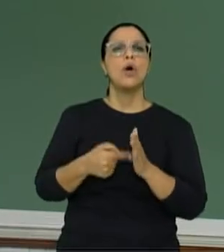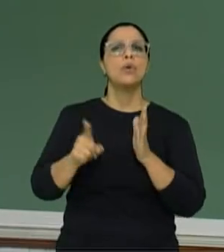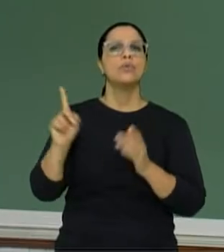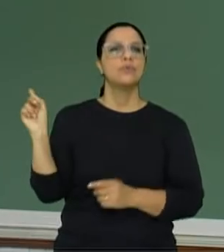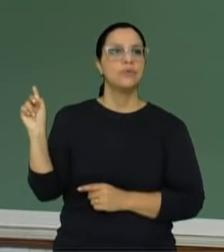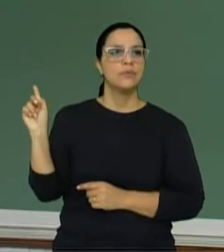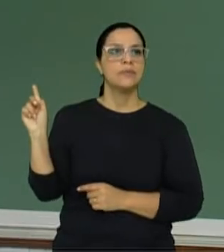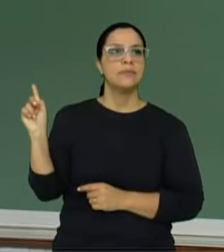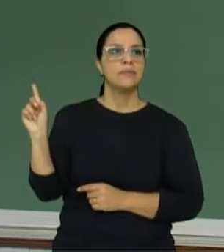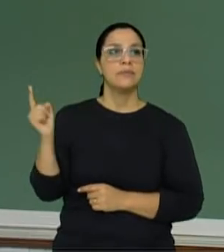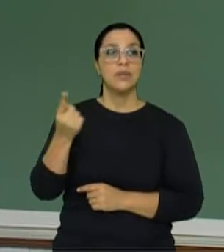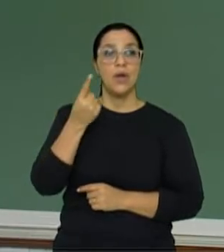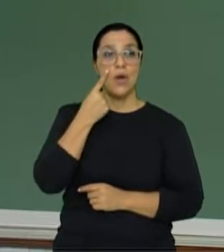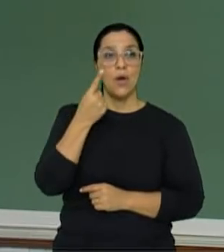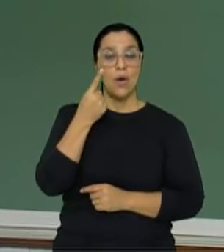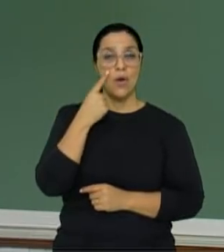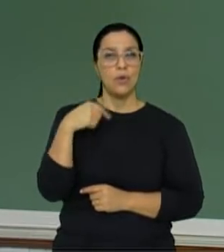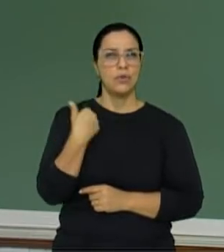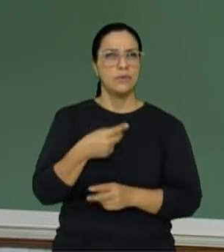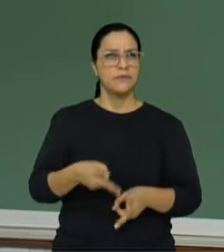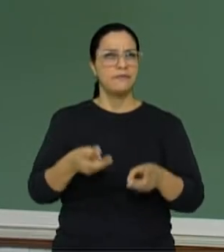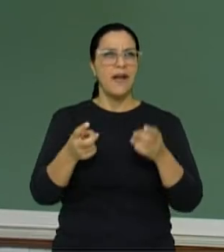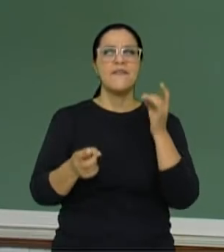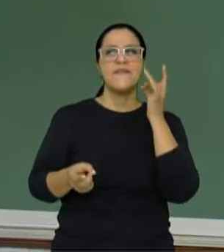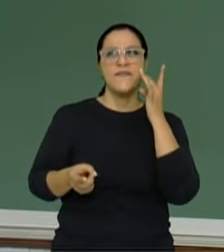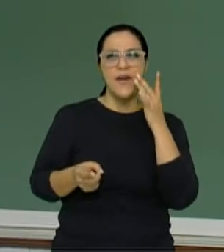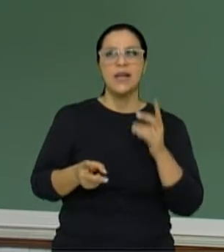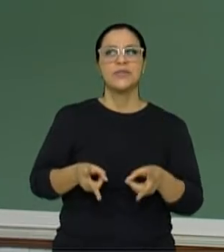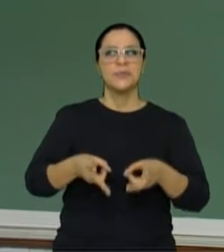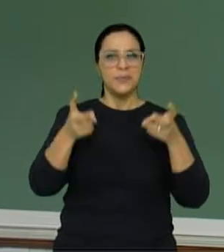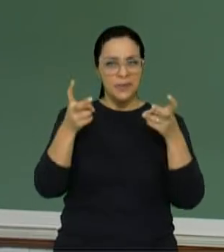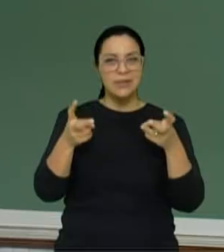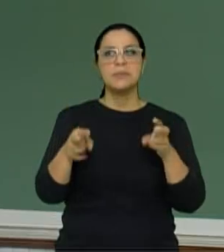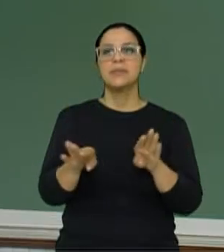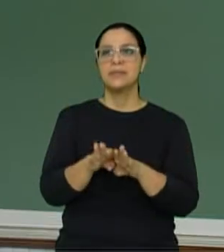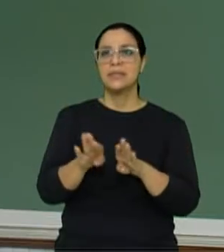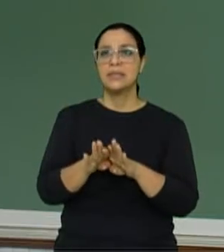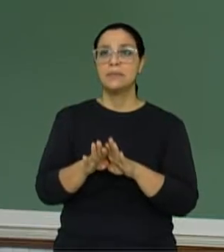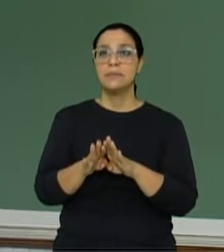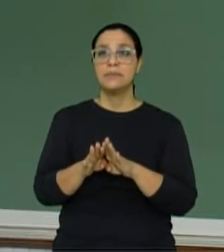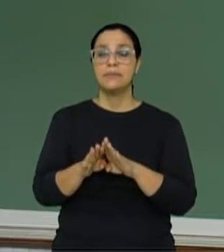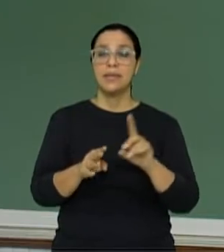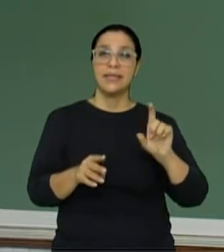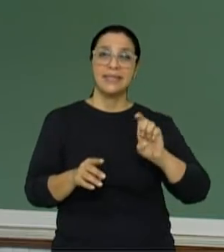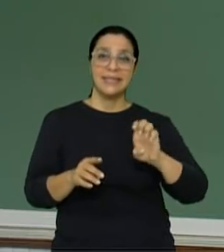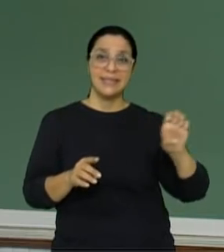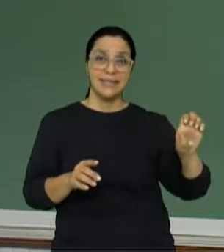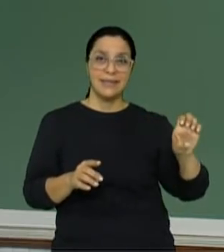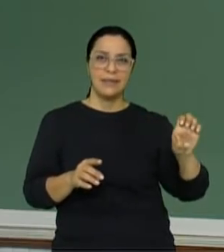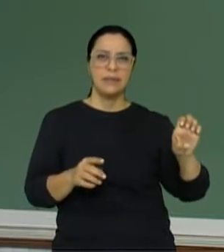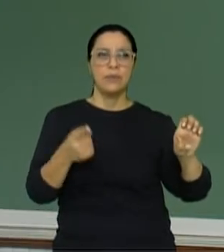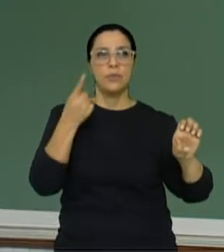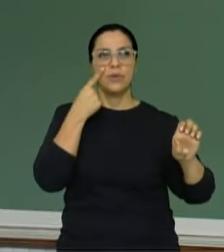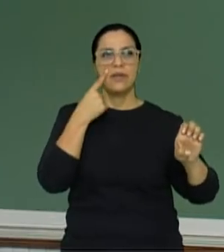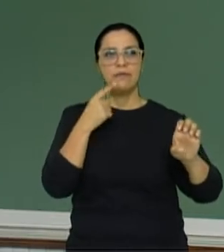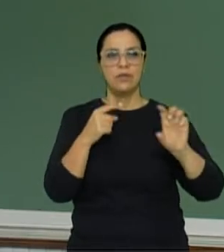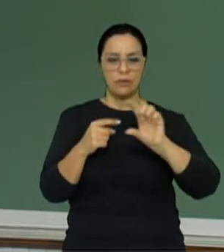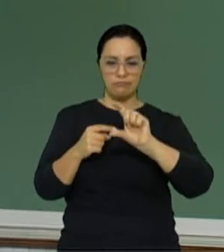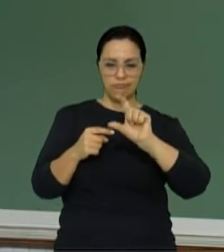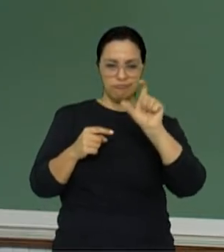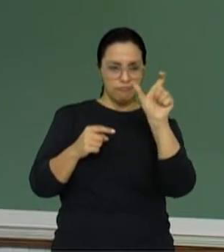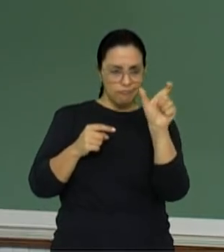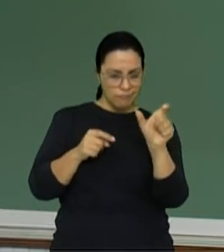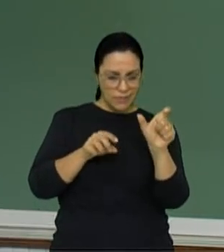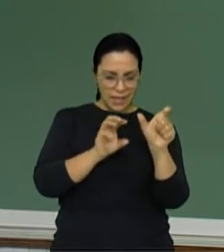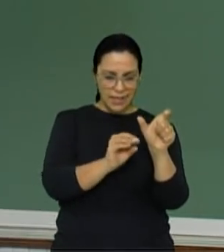última, Aqui é fácil da gente verificar que é a vista lateral esquerda, porque olha só como é que está a lateral